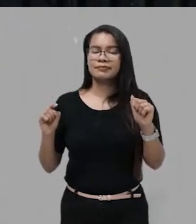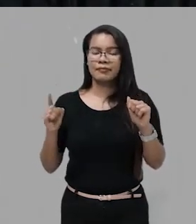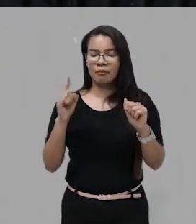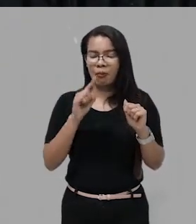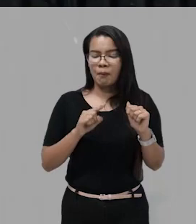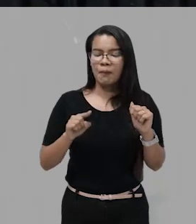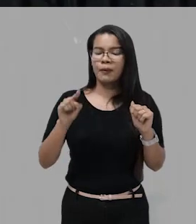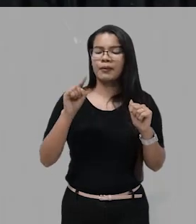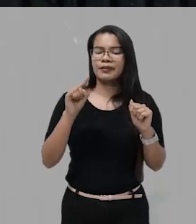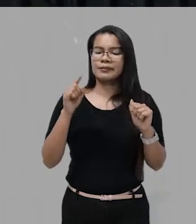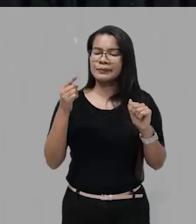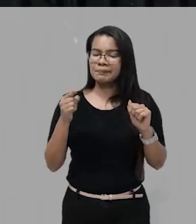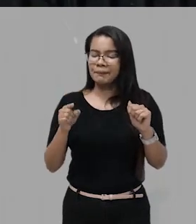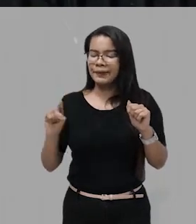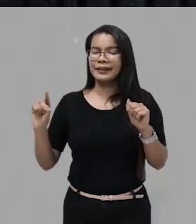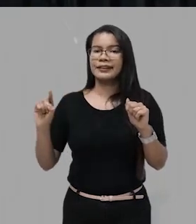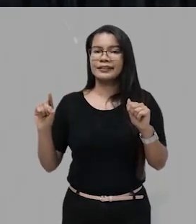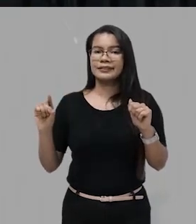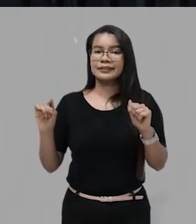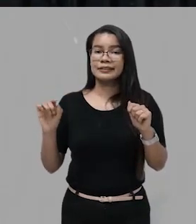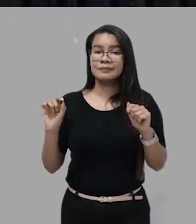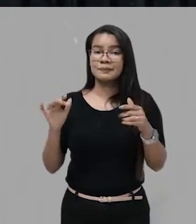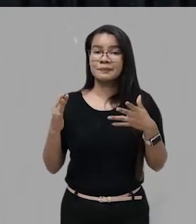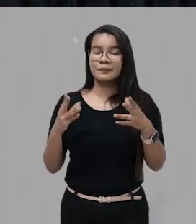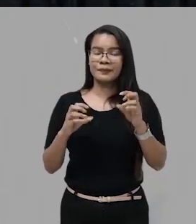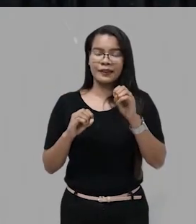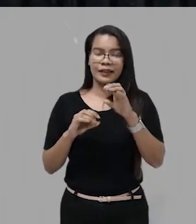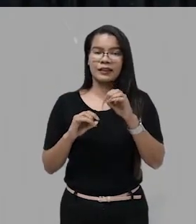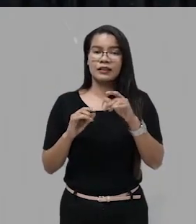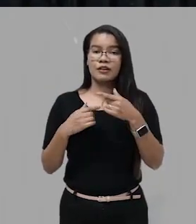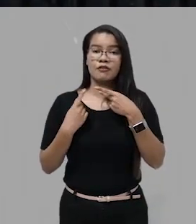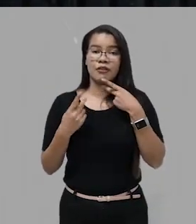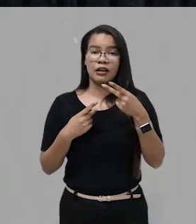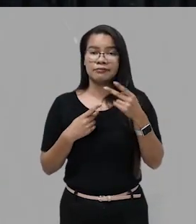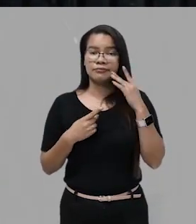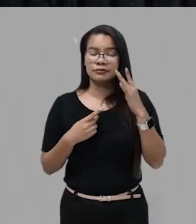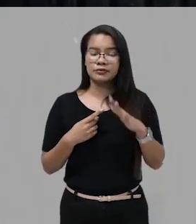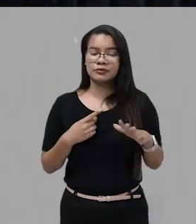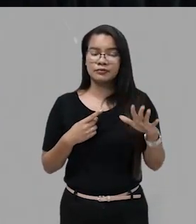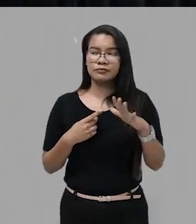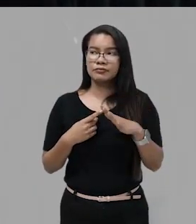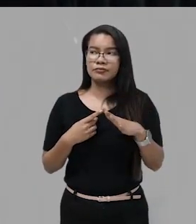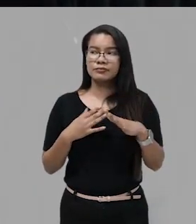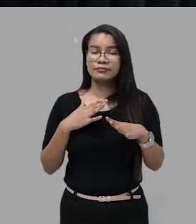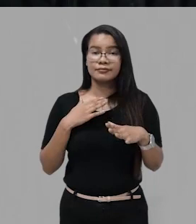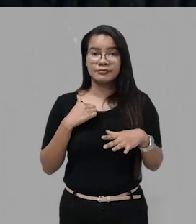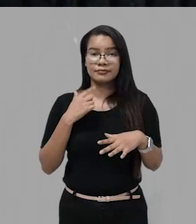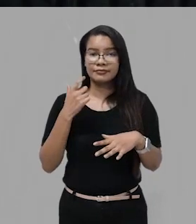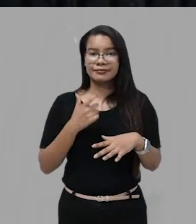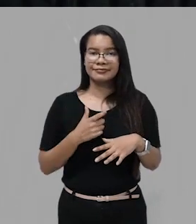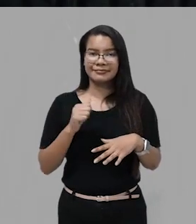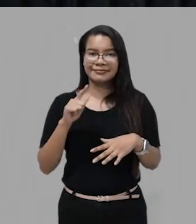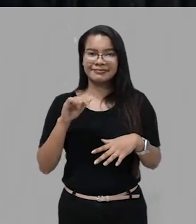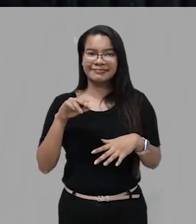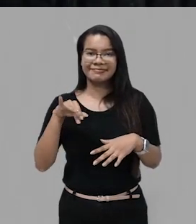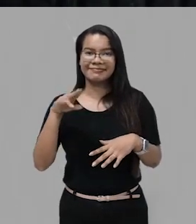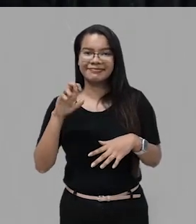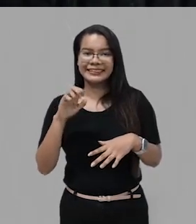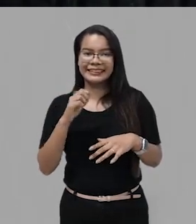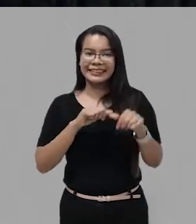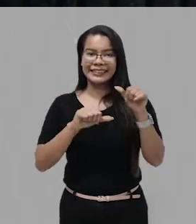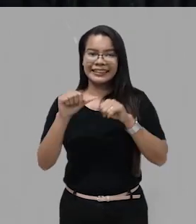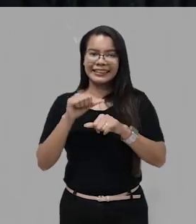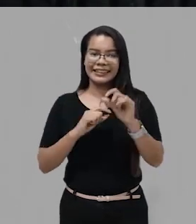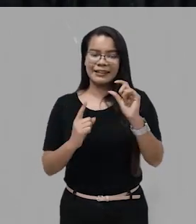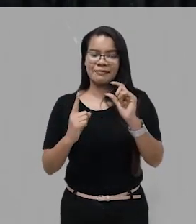puxa a perninha. Estou aqui dando essa aula, estou falando para vocês. Está aqui Eline, transformando as minhas